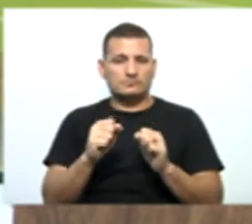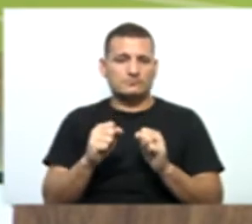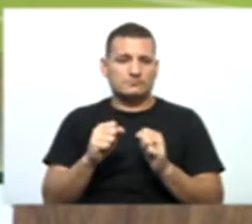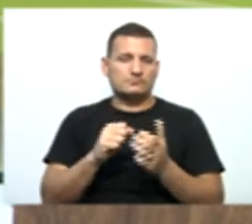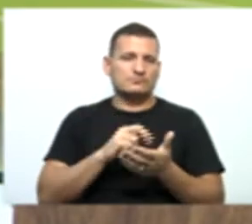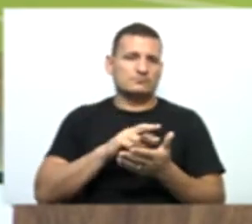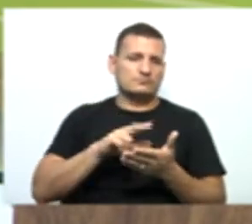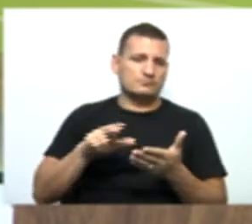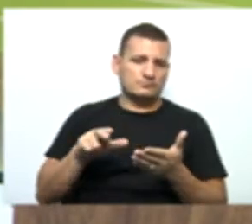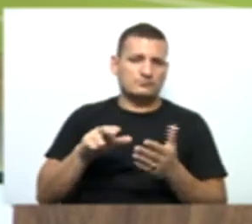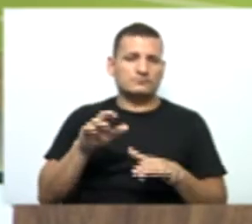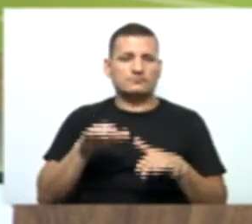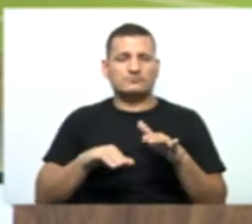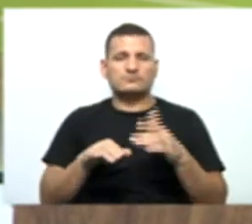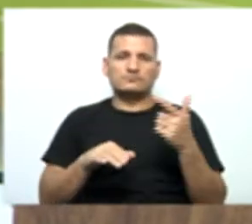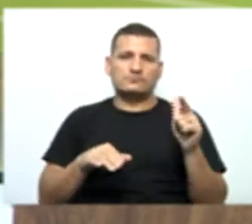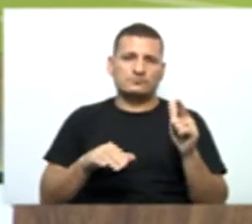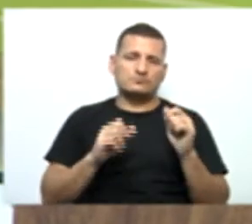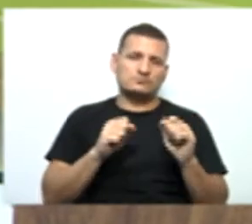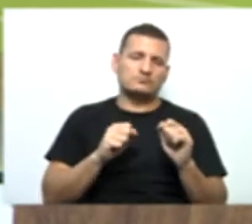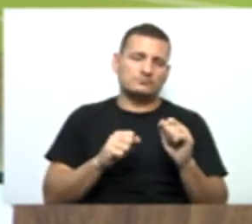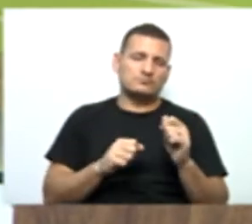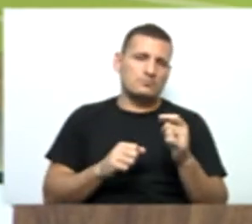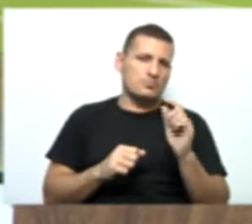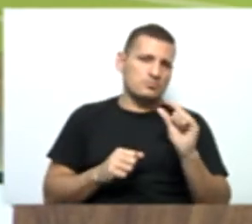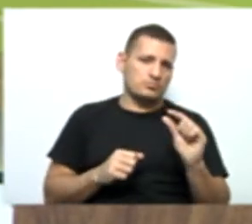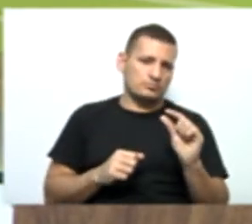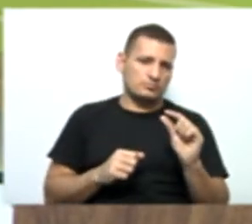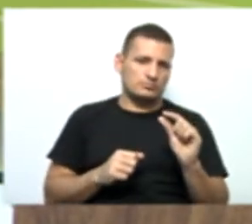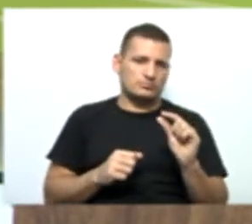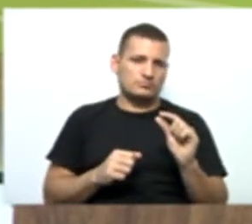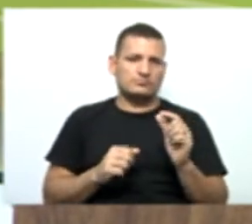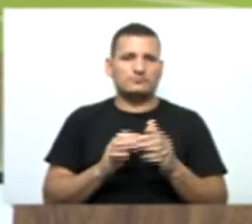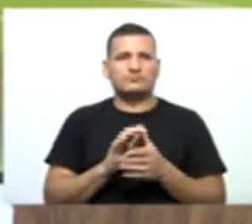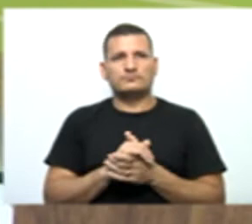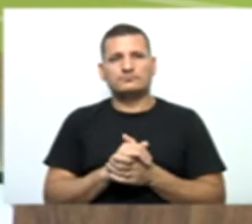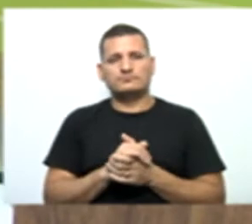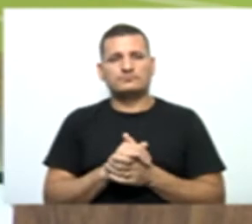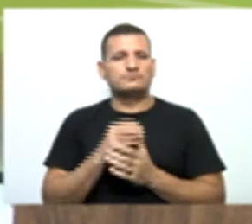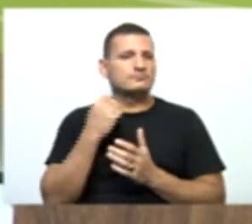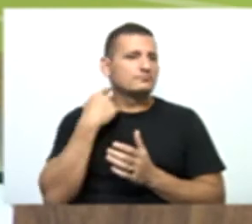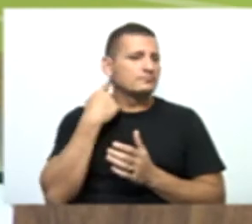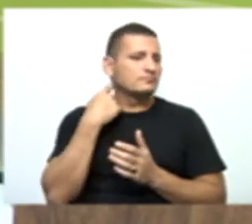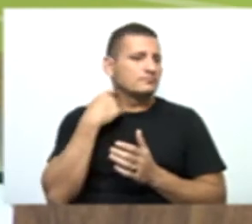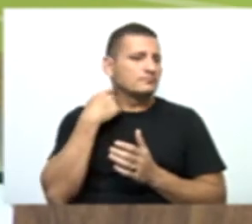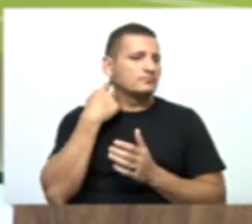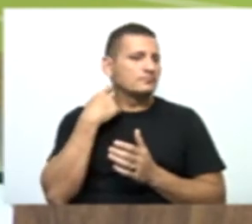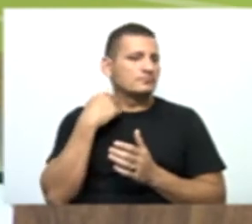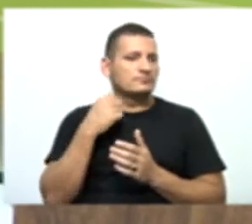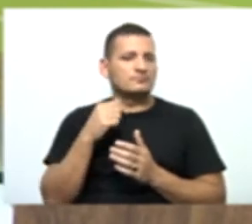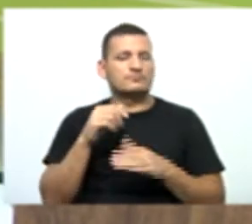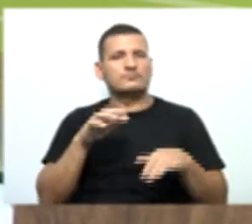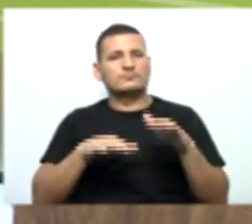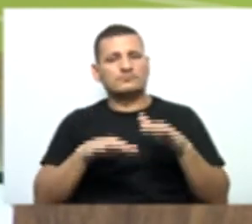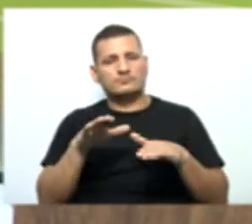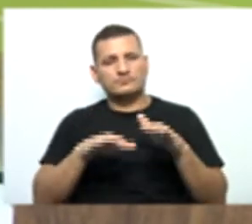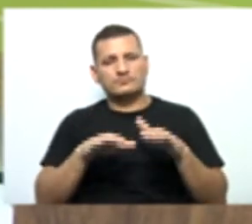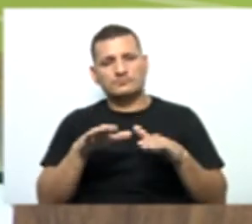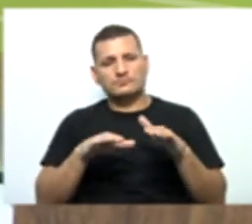muitas, dependendo do outro contexto, podem ser poucas. Dependendo do contexto